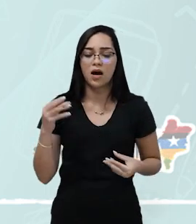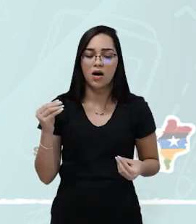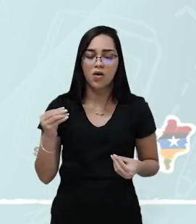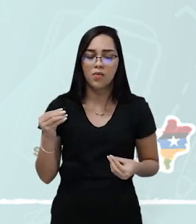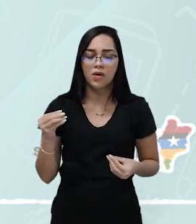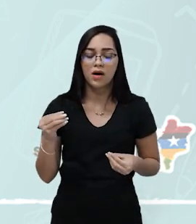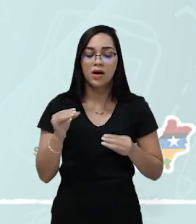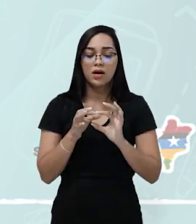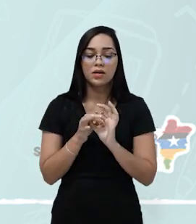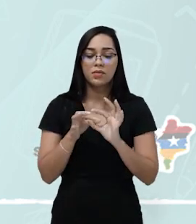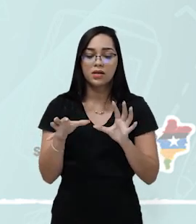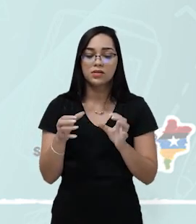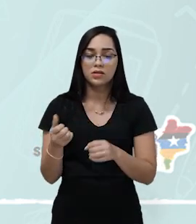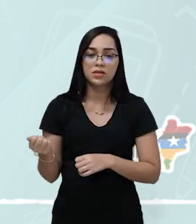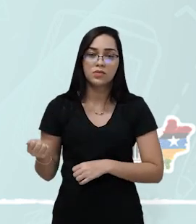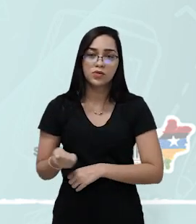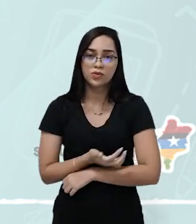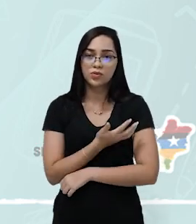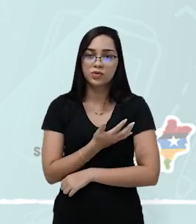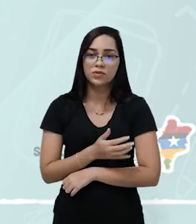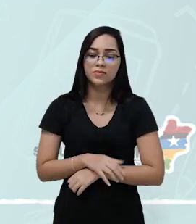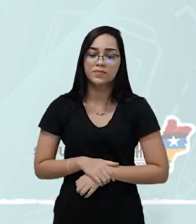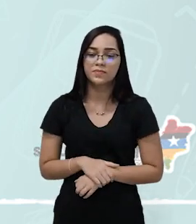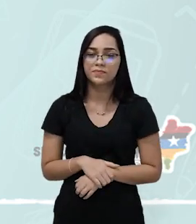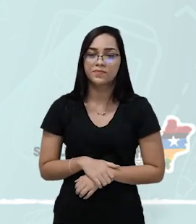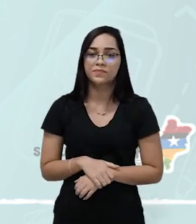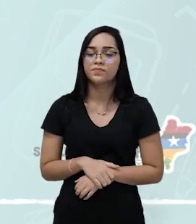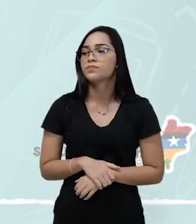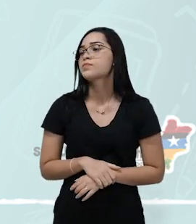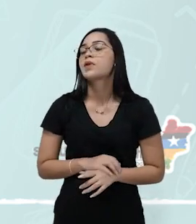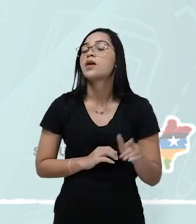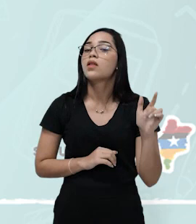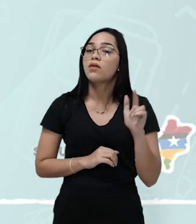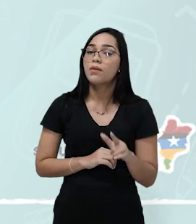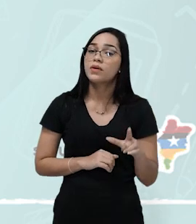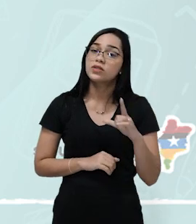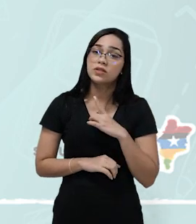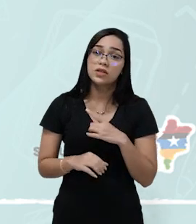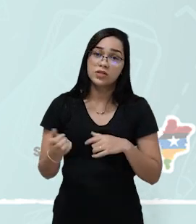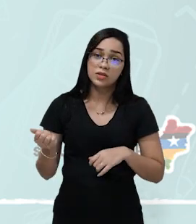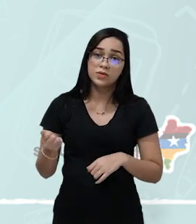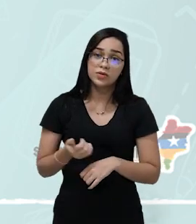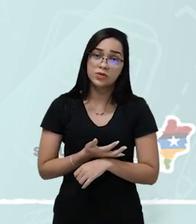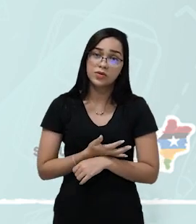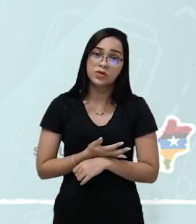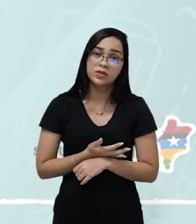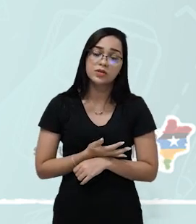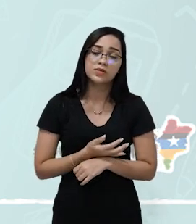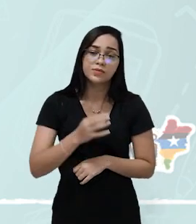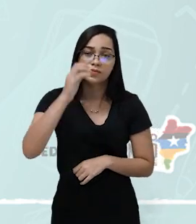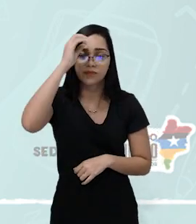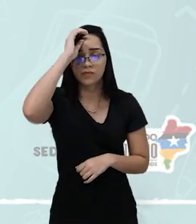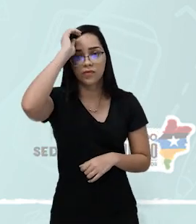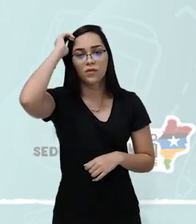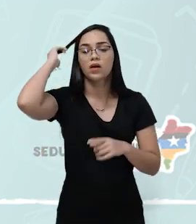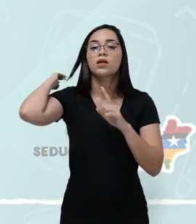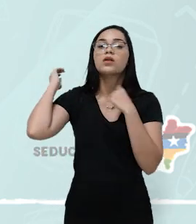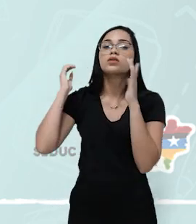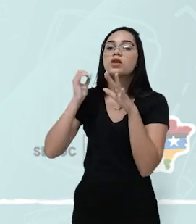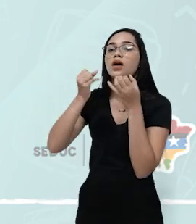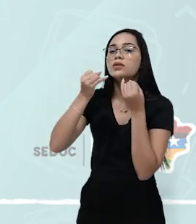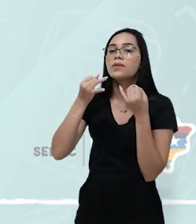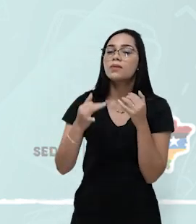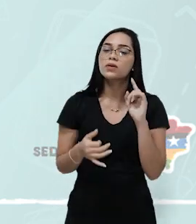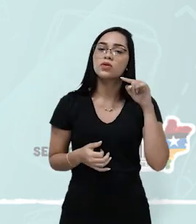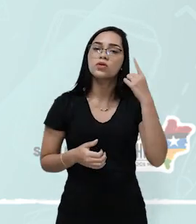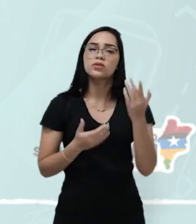da alma dada pela liberação das emoções. Então, novamente aqui falando de emoções. Nós já falamos